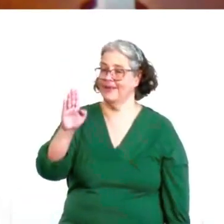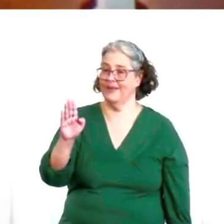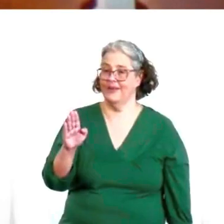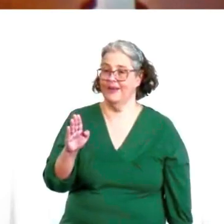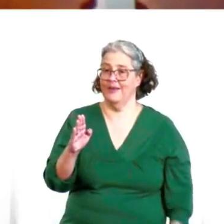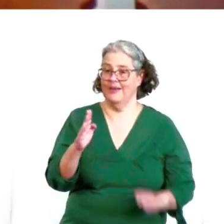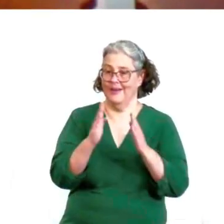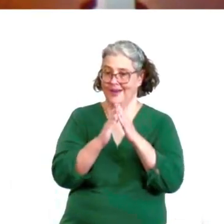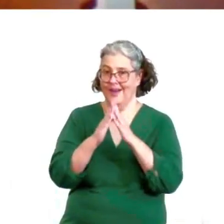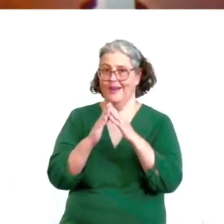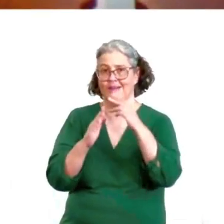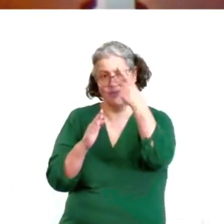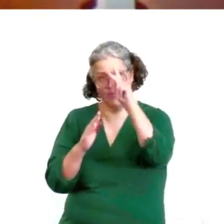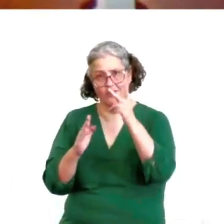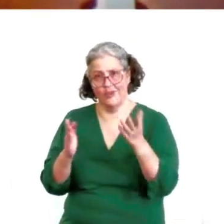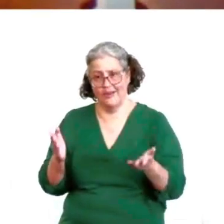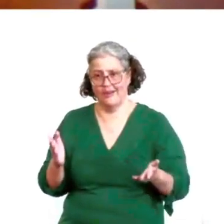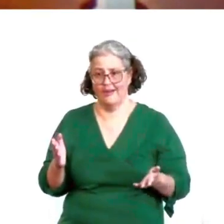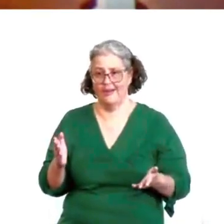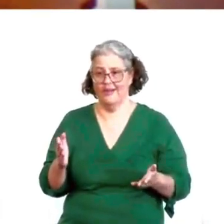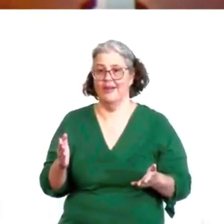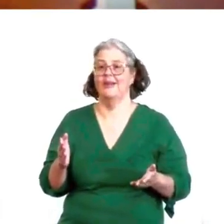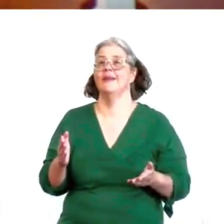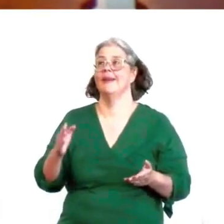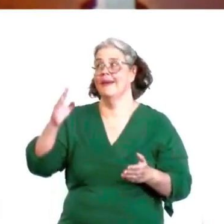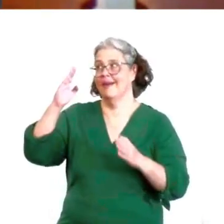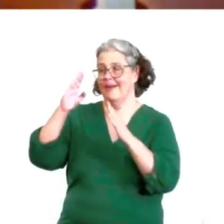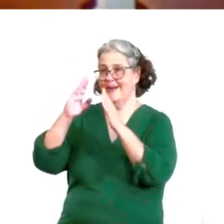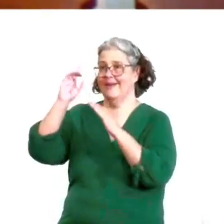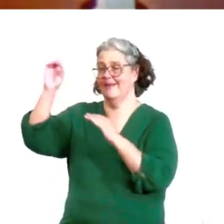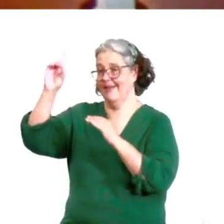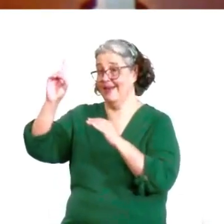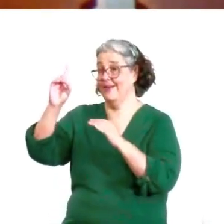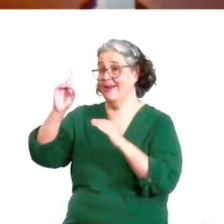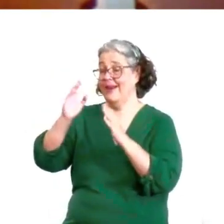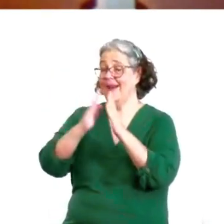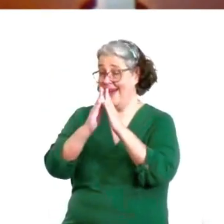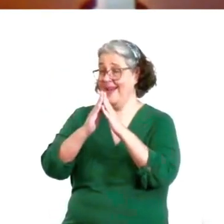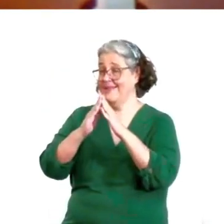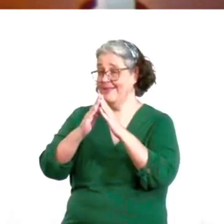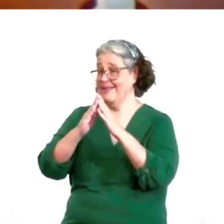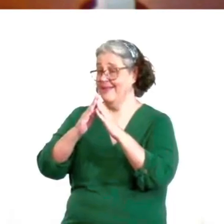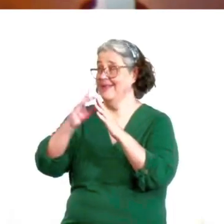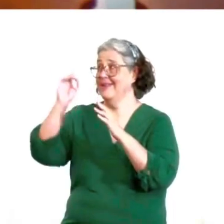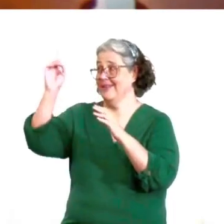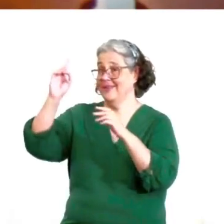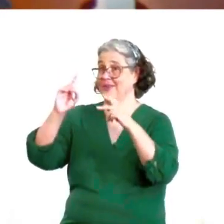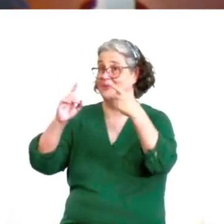E a casa que Deus te prometeu não é essa,